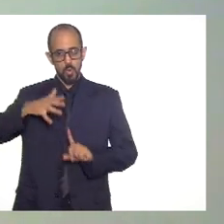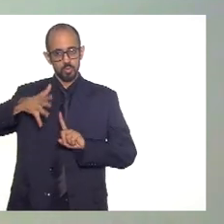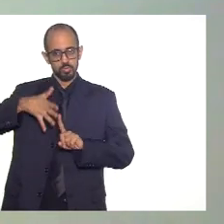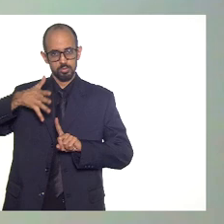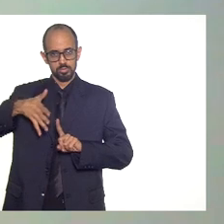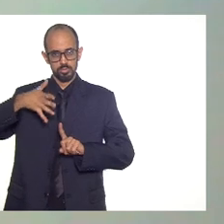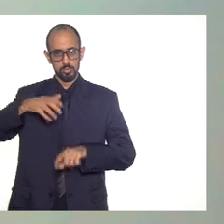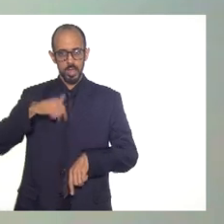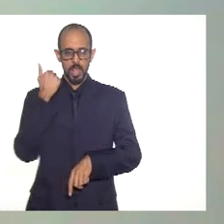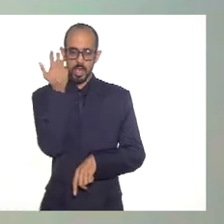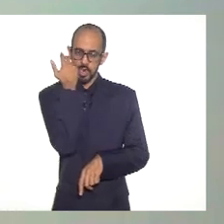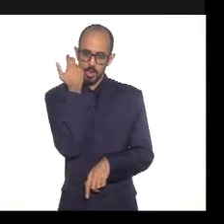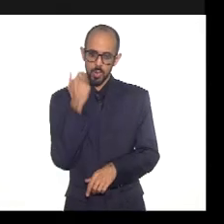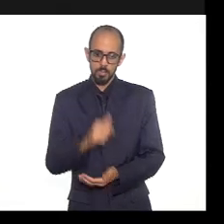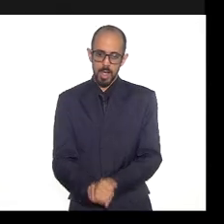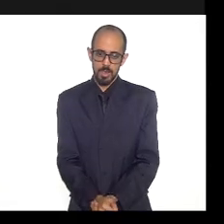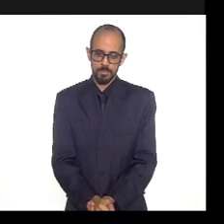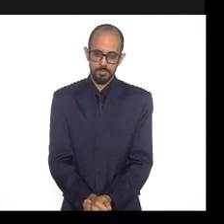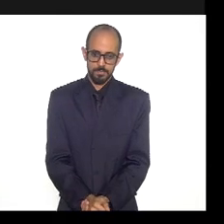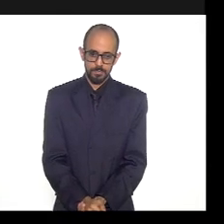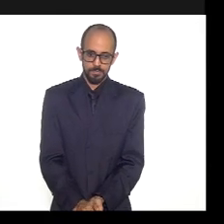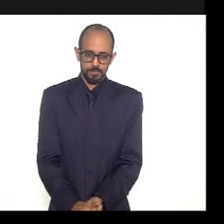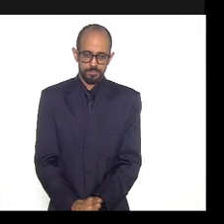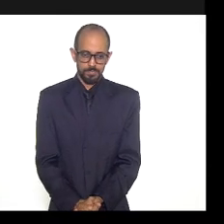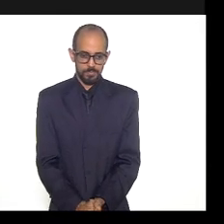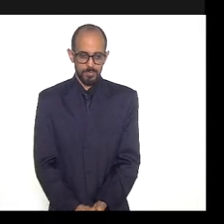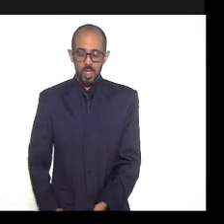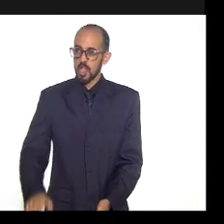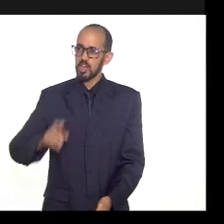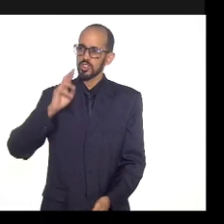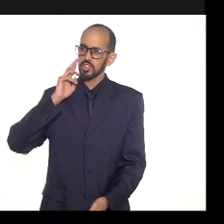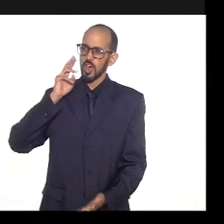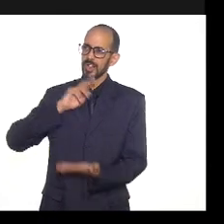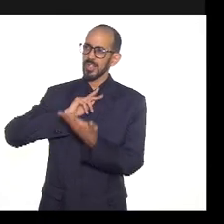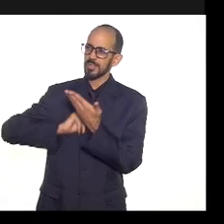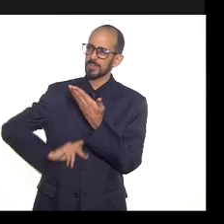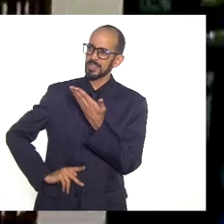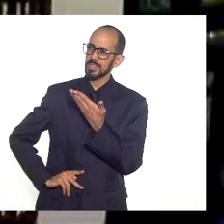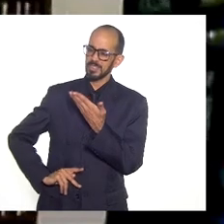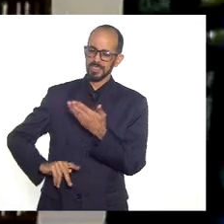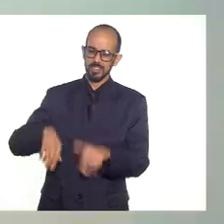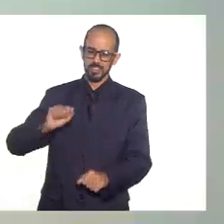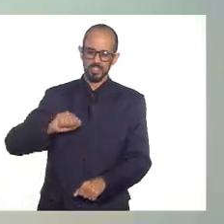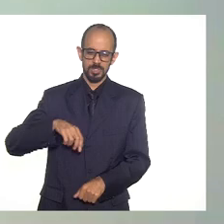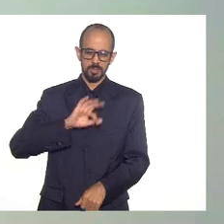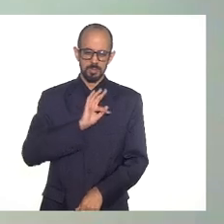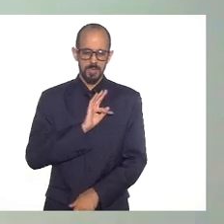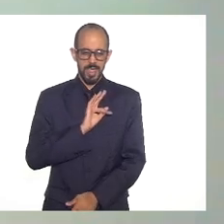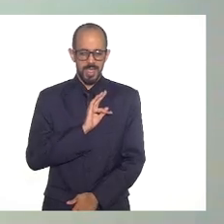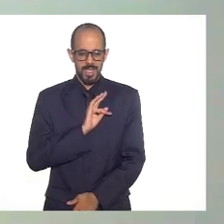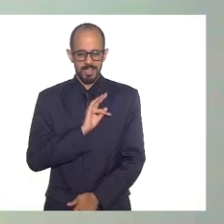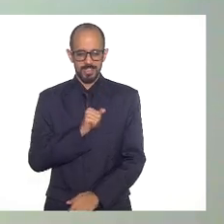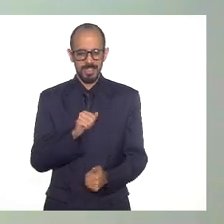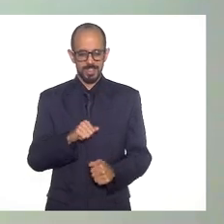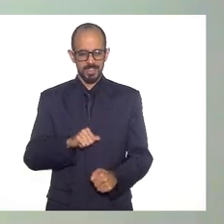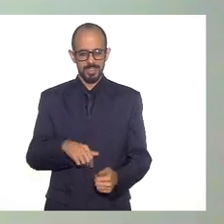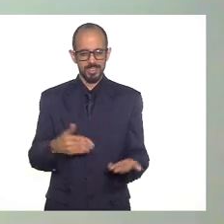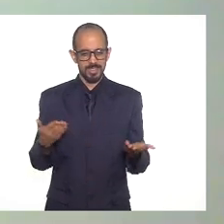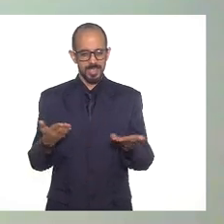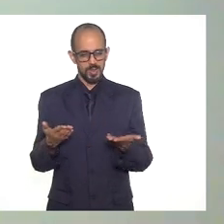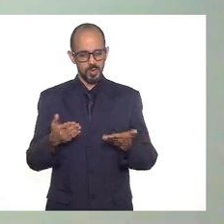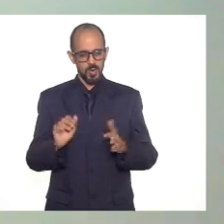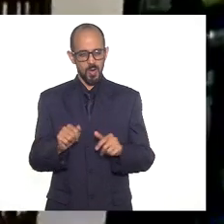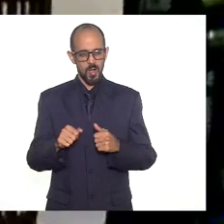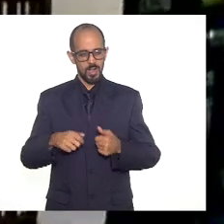deputado Eliomar Coelho. Pobre deputada Marta Rocha, que preside os trabalhos deste